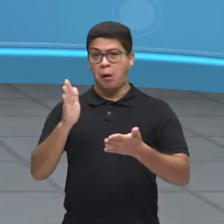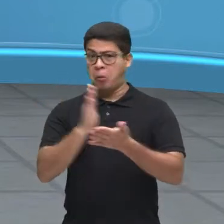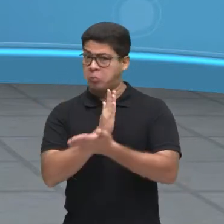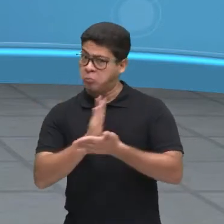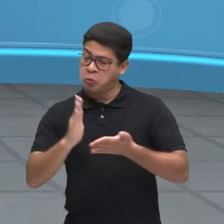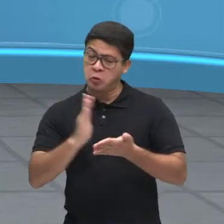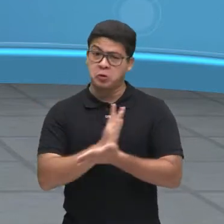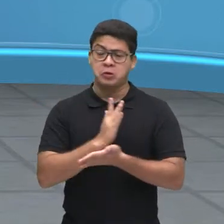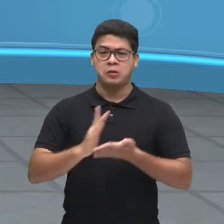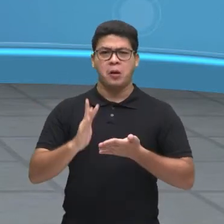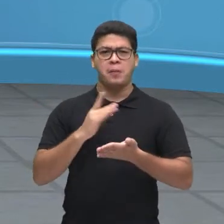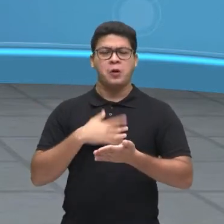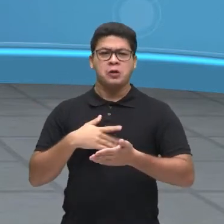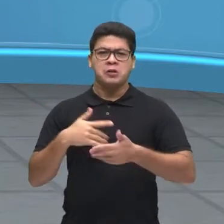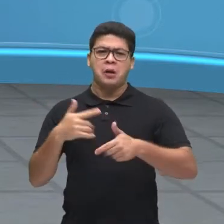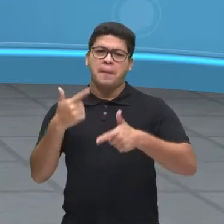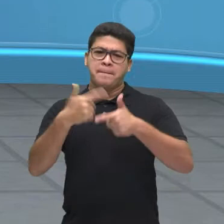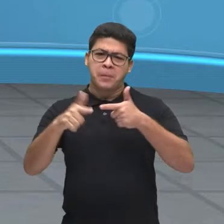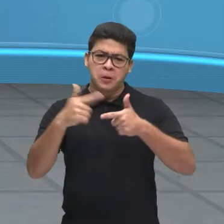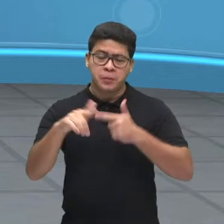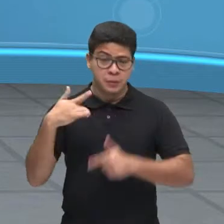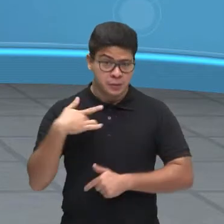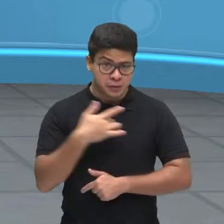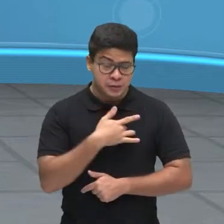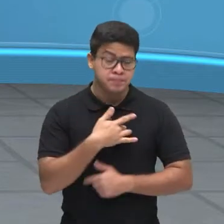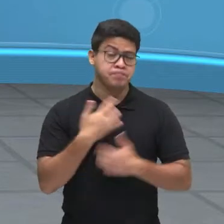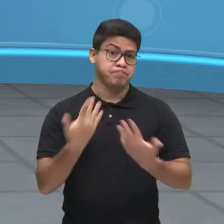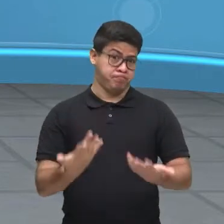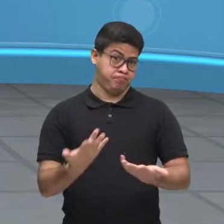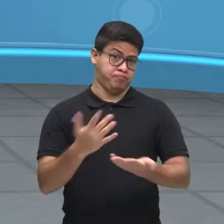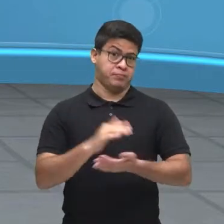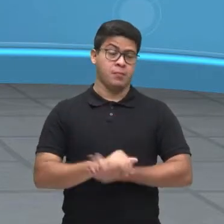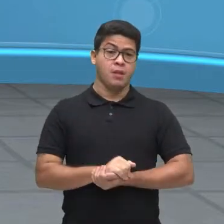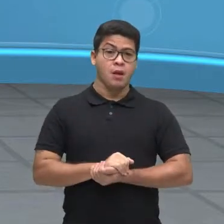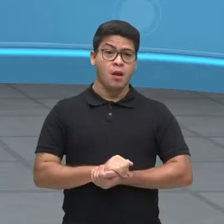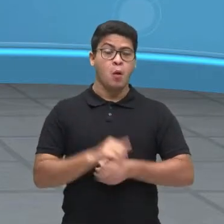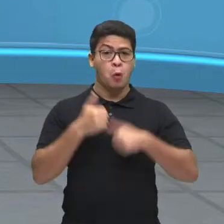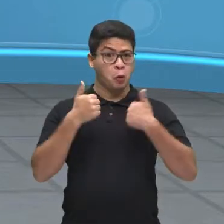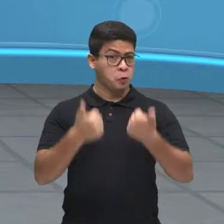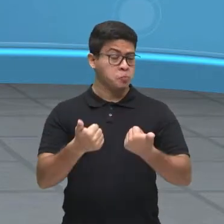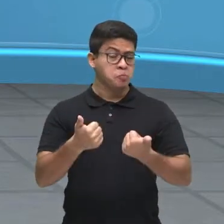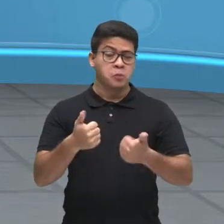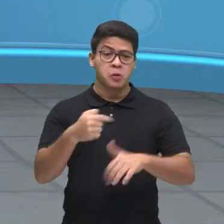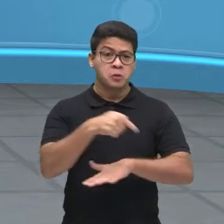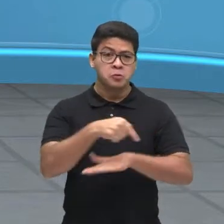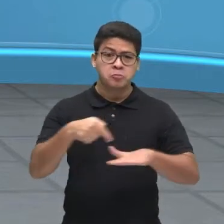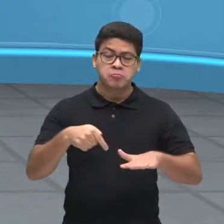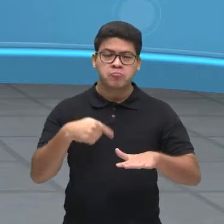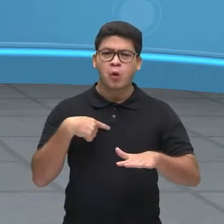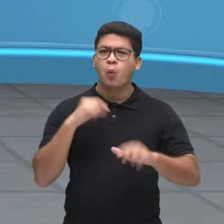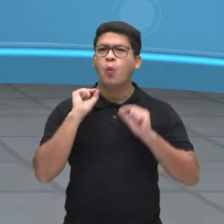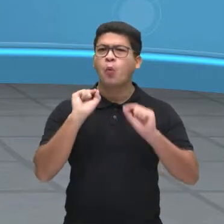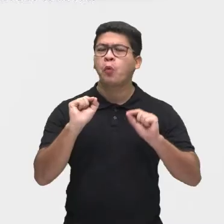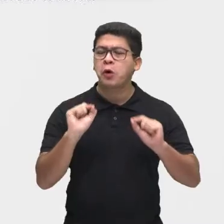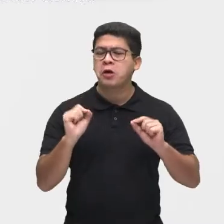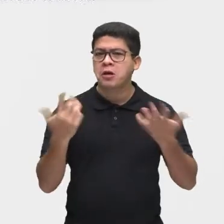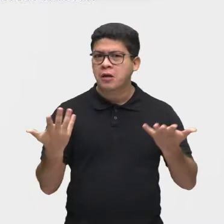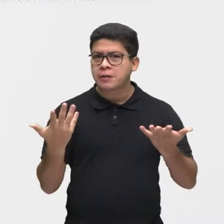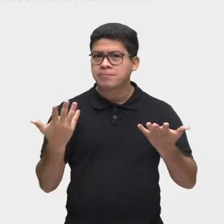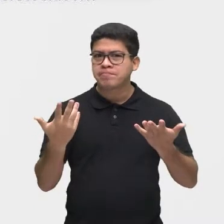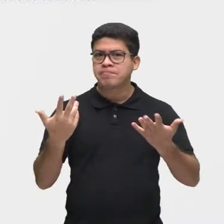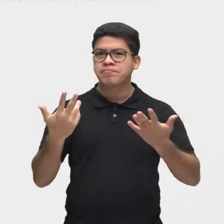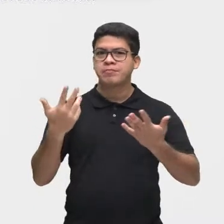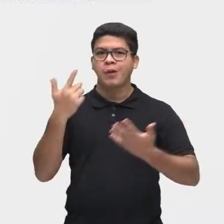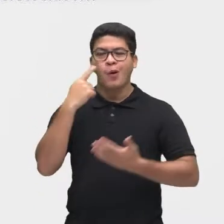qualquer atividade física ou modalidade esportiva. Beleza. Mas o que é ginástica rítmica? Aí, ó,